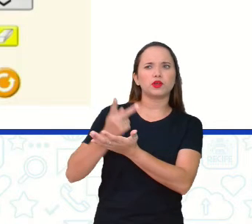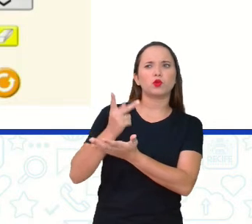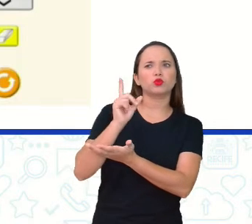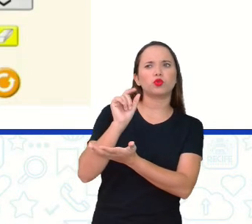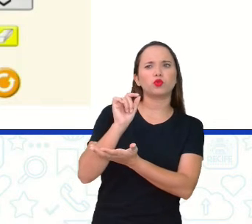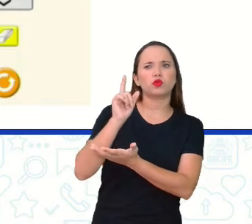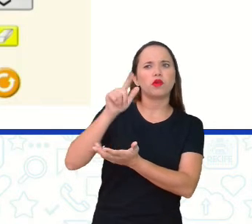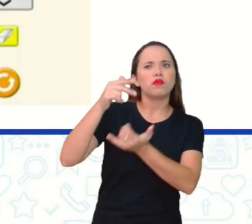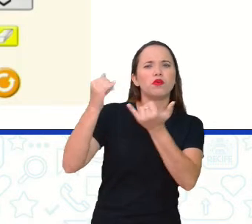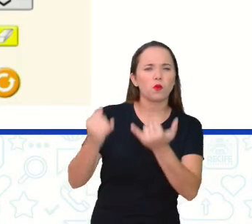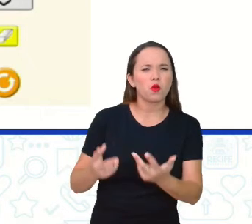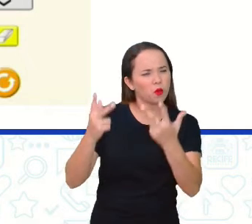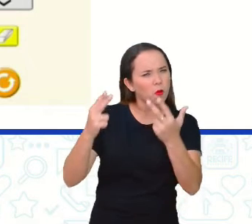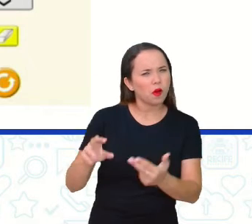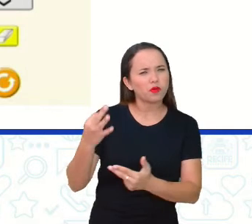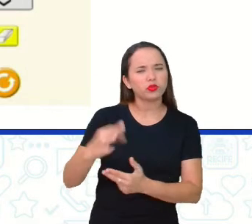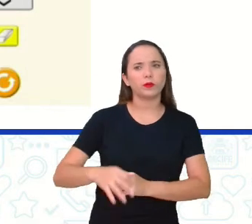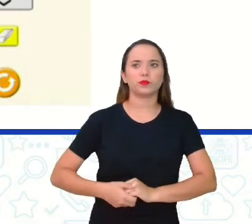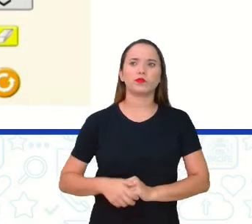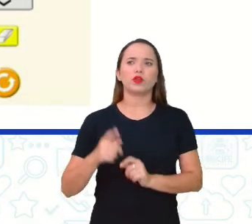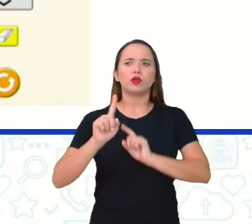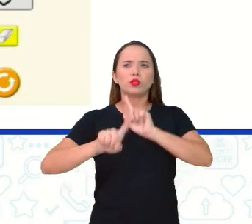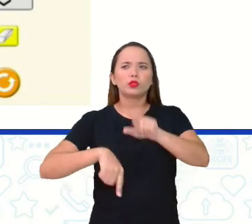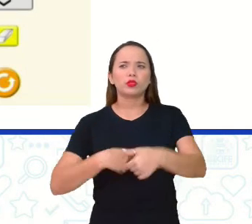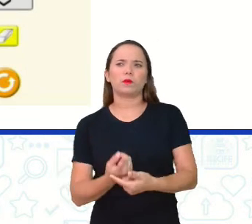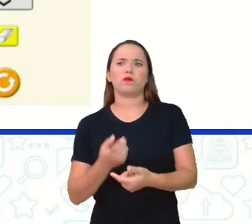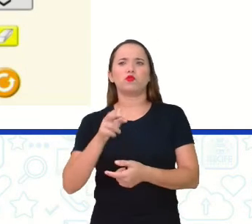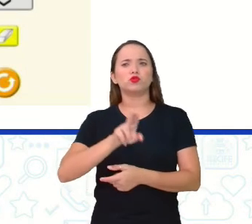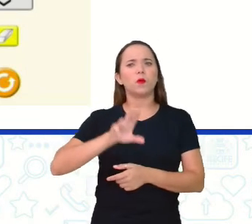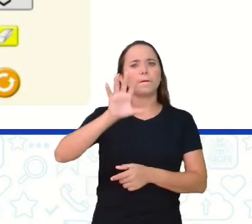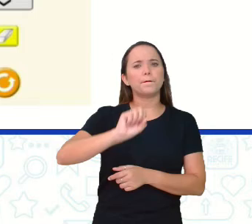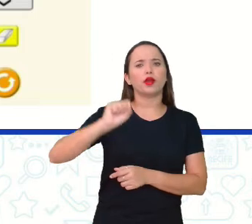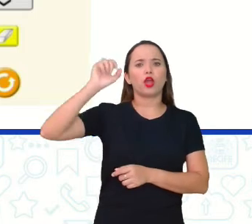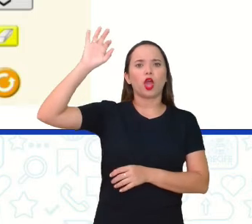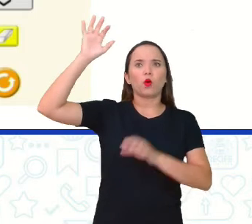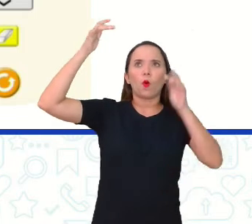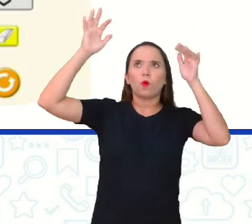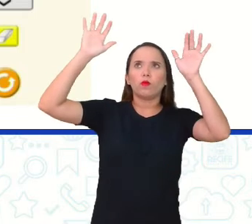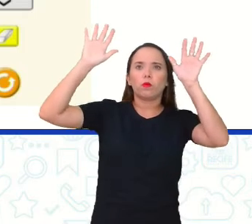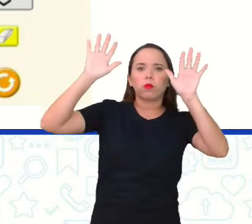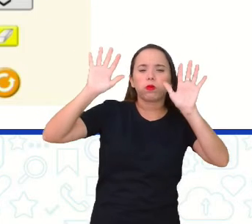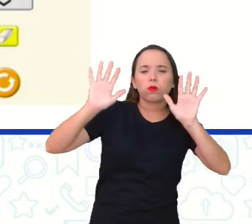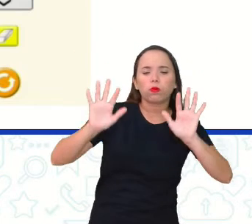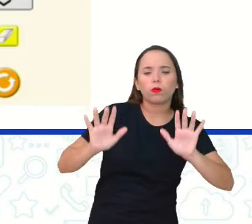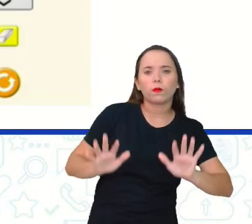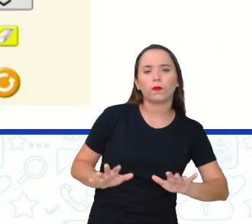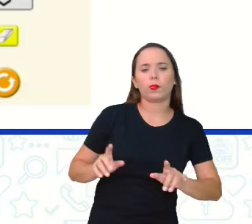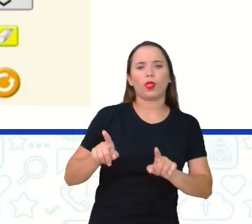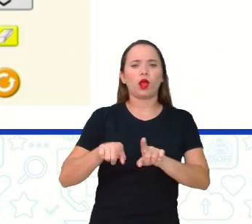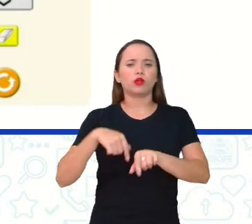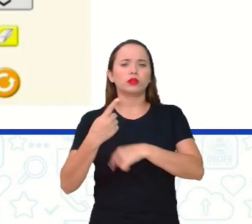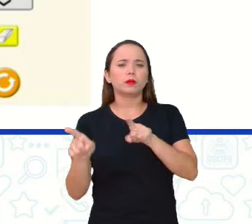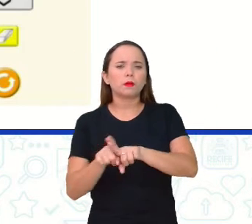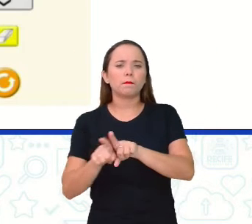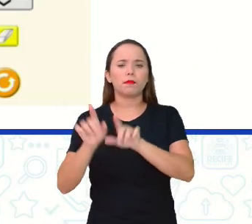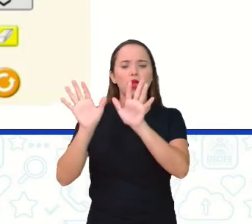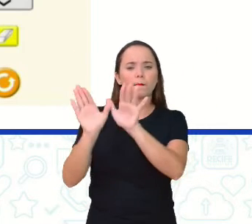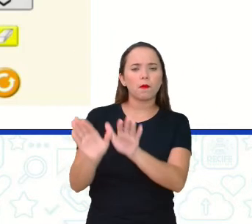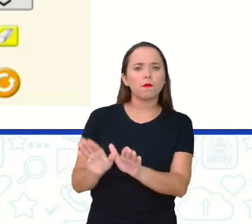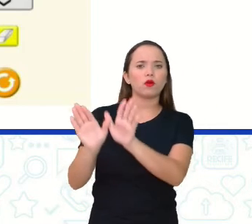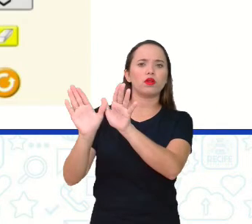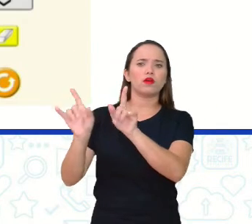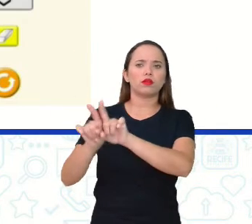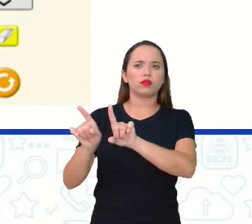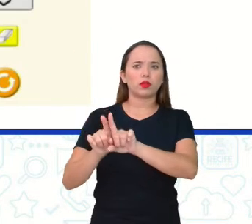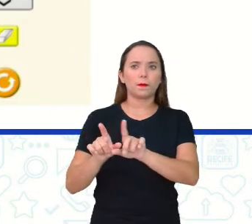ali aquele símbolo lá de neve e parece que ele ficou igual. Coloquei a borboleta, ela ficou igual. Aquele boneco palito ali, ele ficou